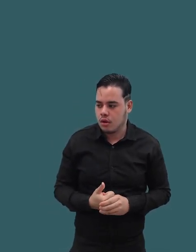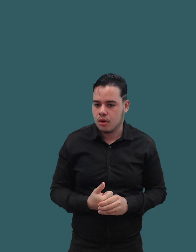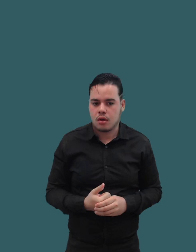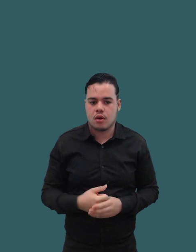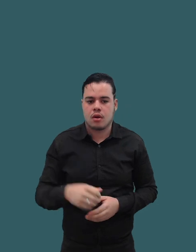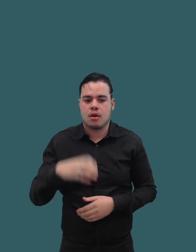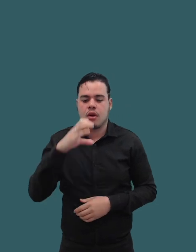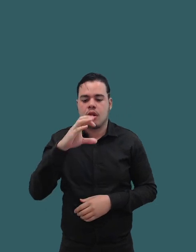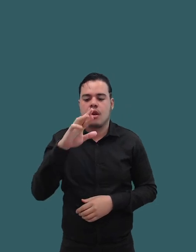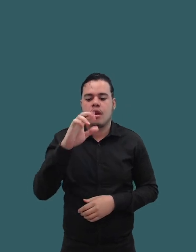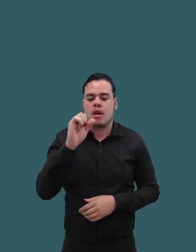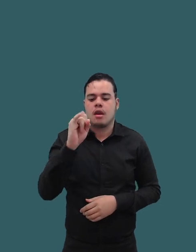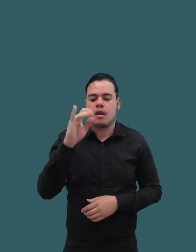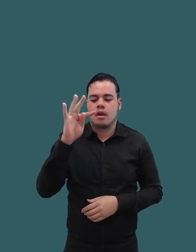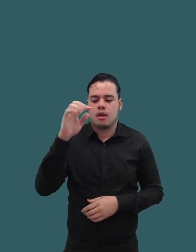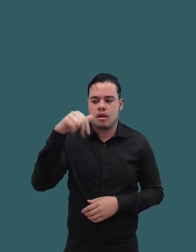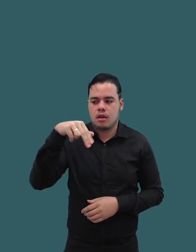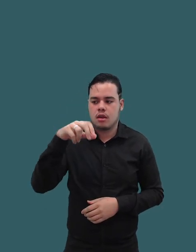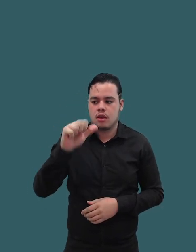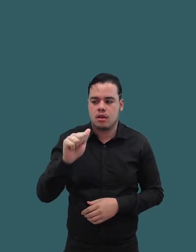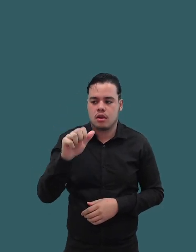Cristina Araripe,